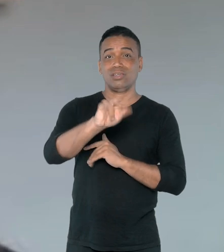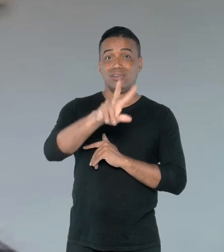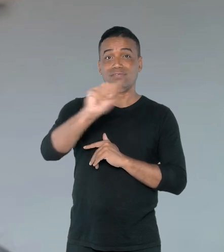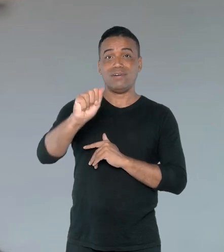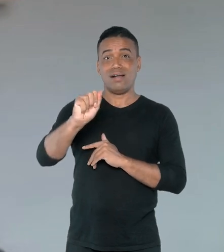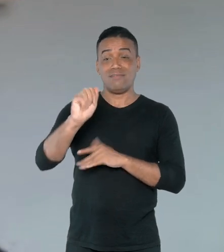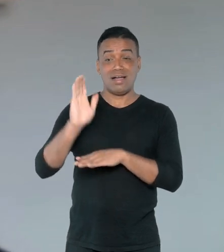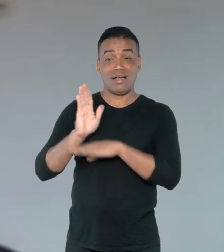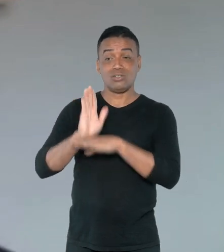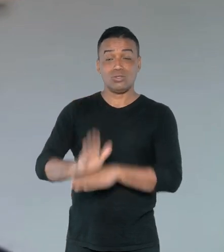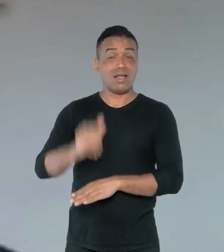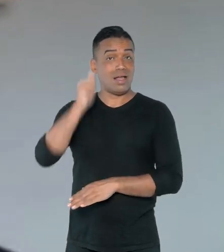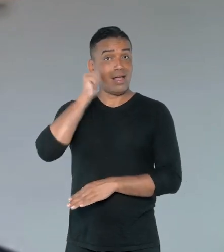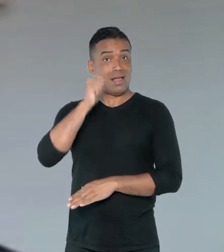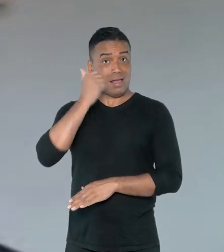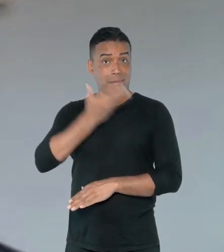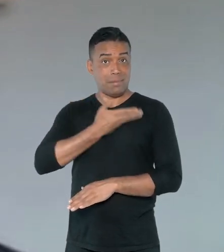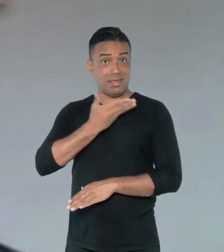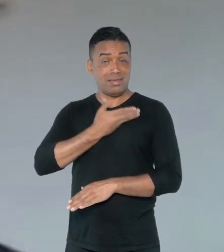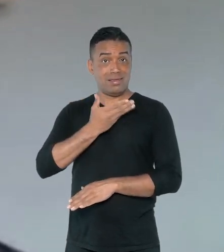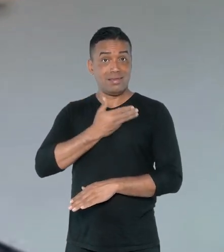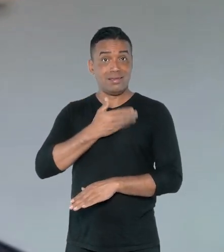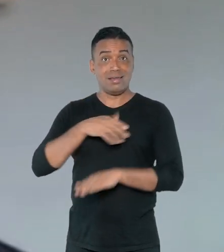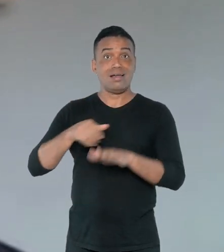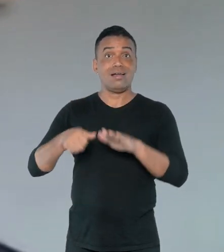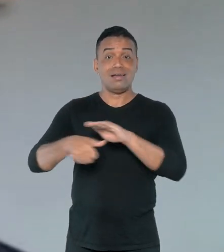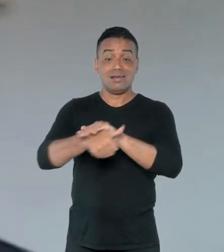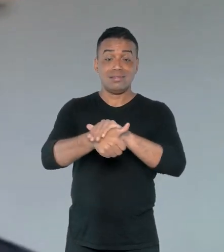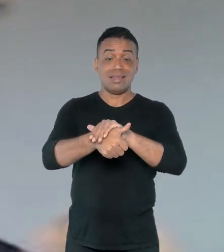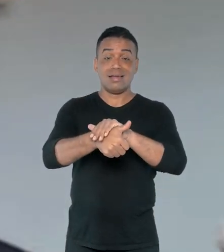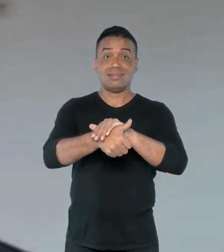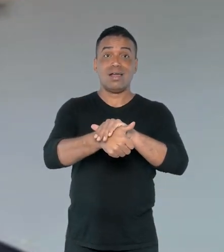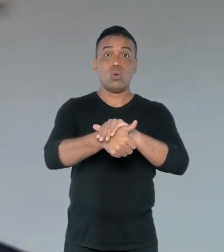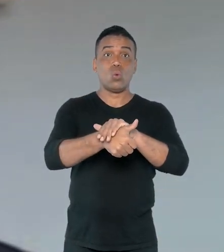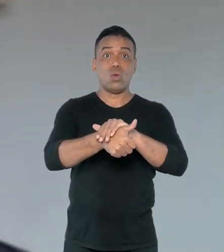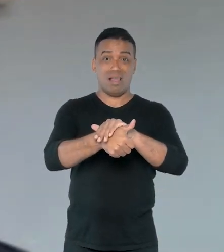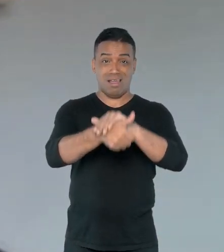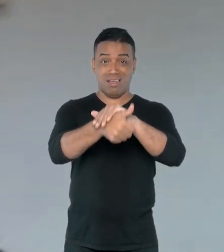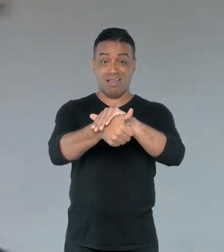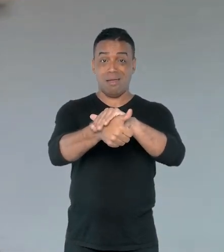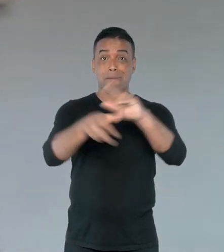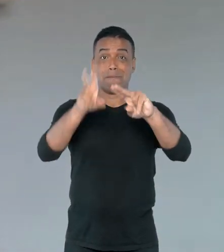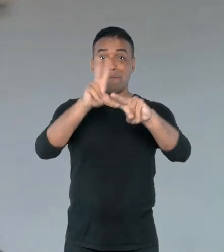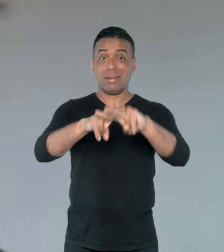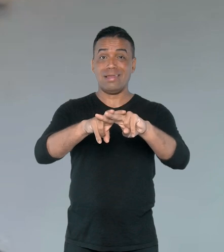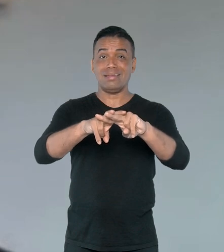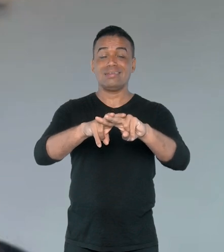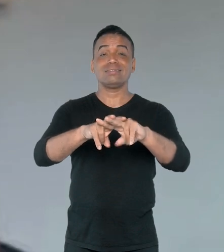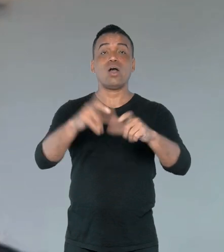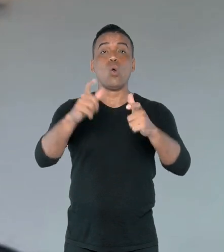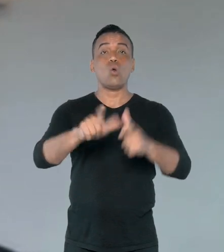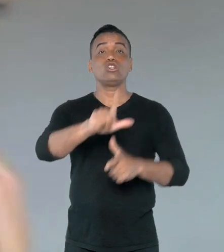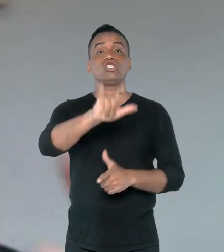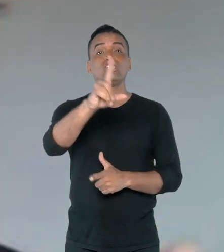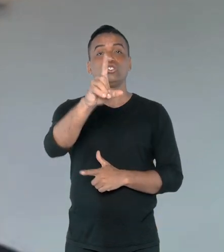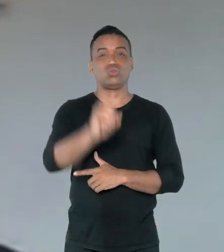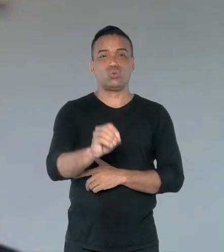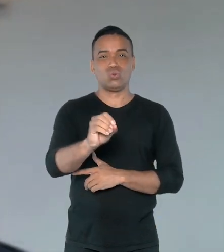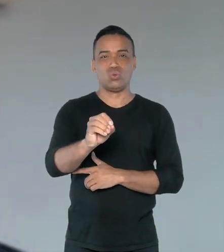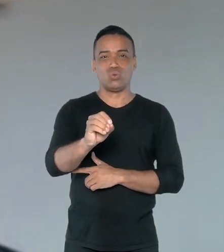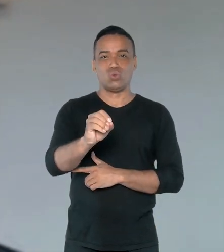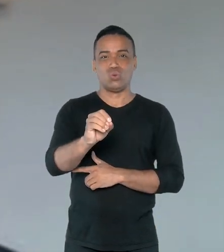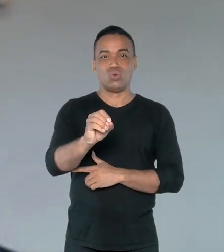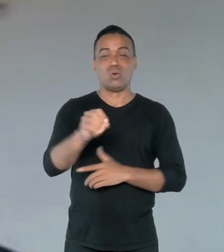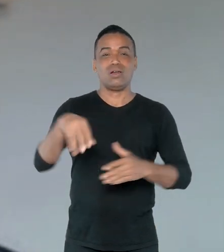ajudar a amiguinha dela a soltar uma tartaruga que estava presa no lixo que chega